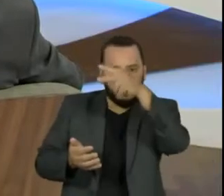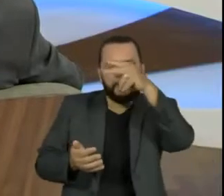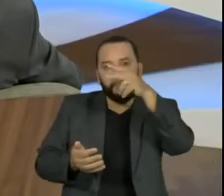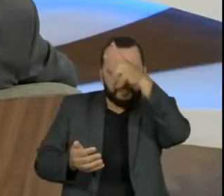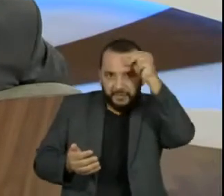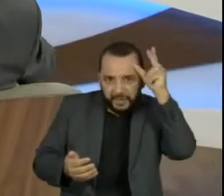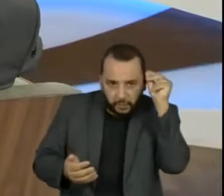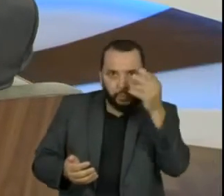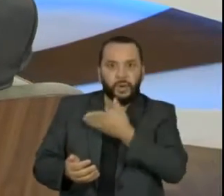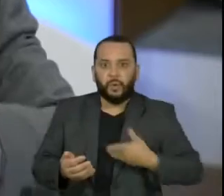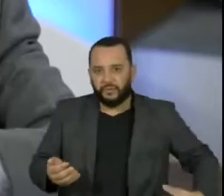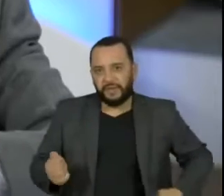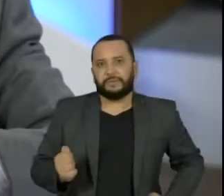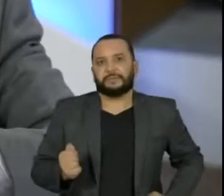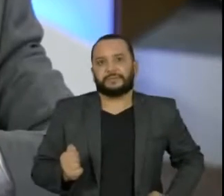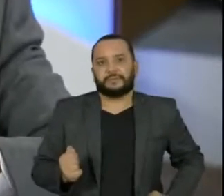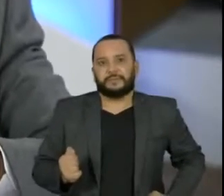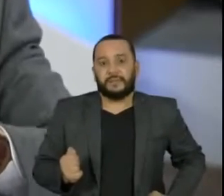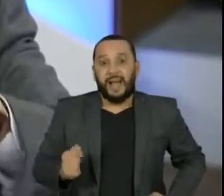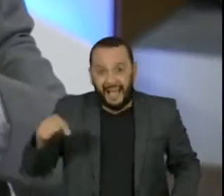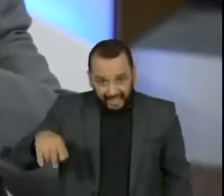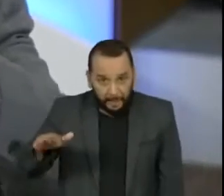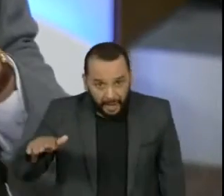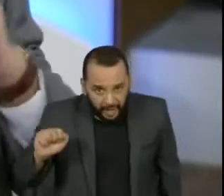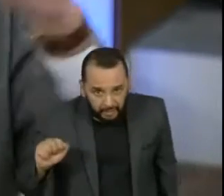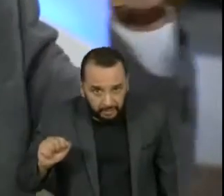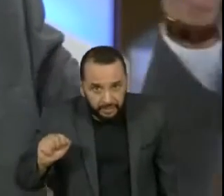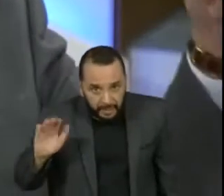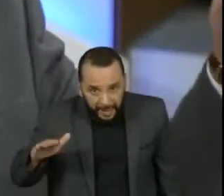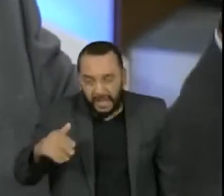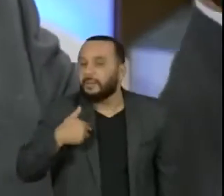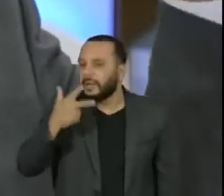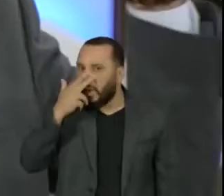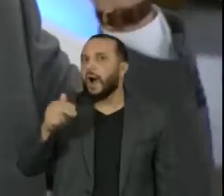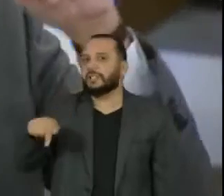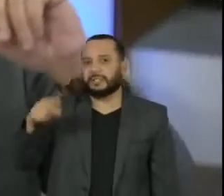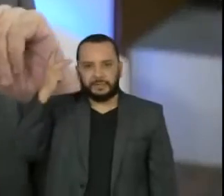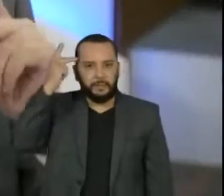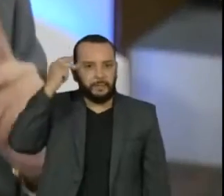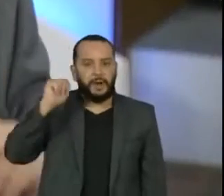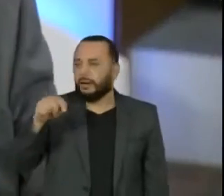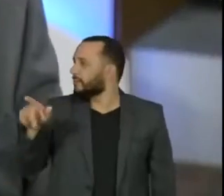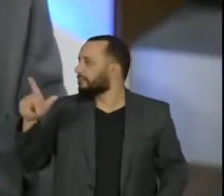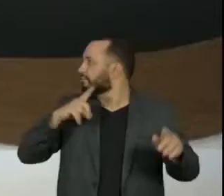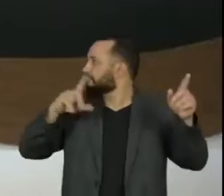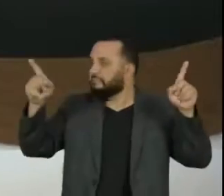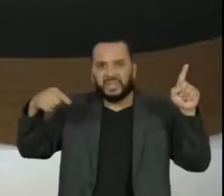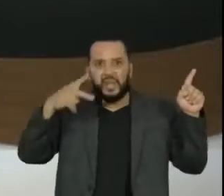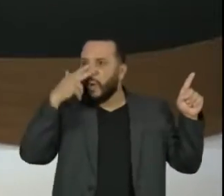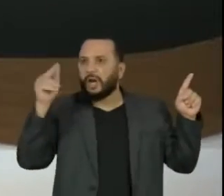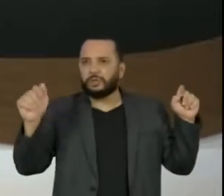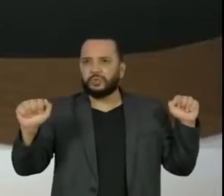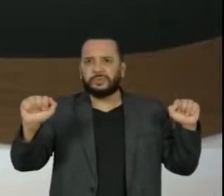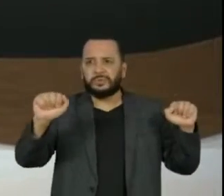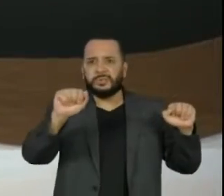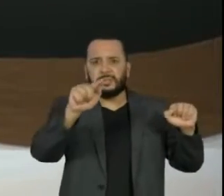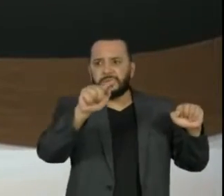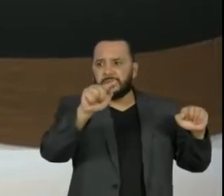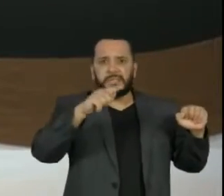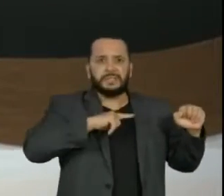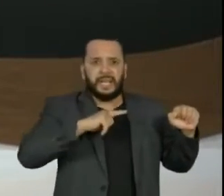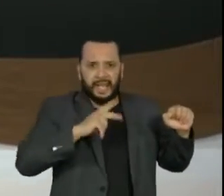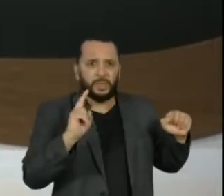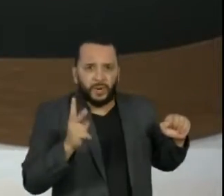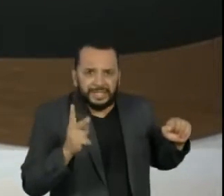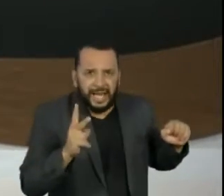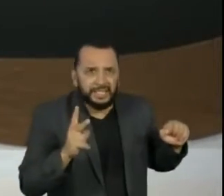Entendeu? Aqui é barato, mas eu acho que São Paulo, alguém deve ter essa informação. Não, a gente fala bastante. É